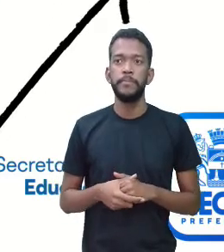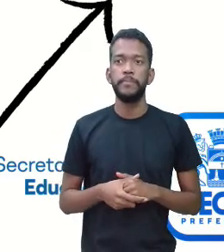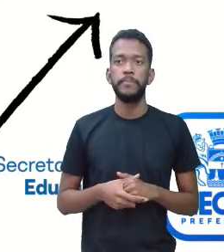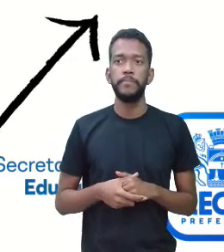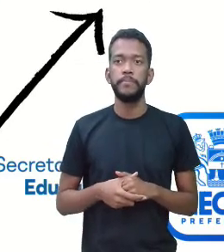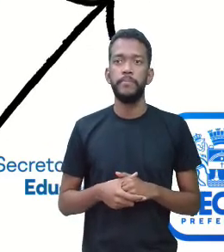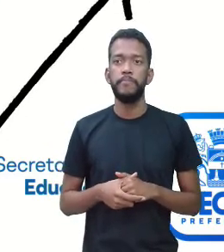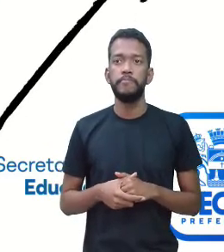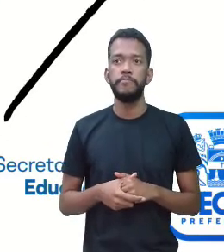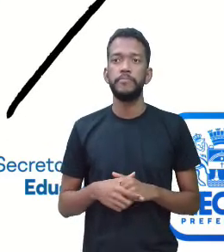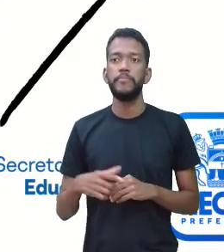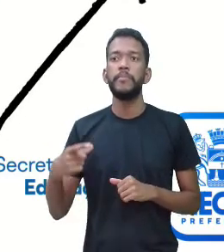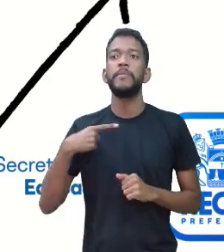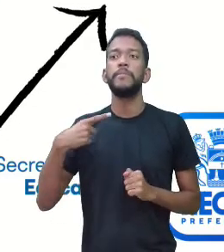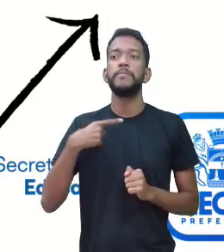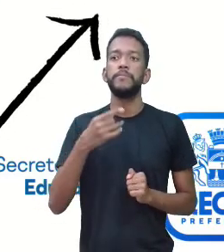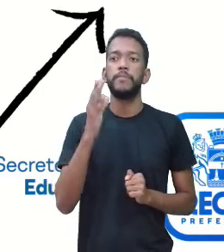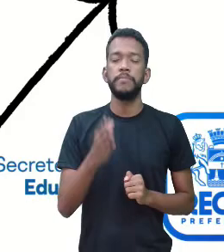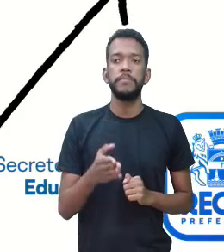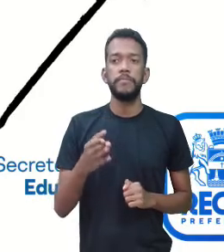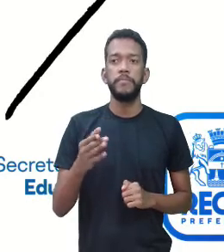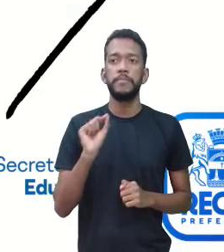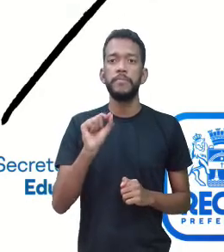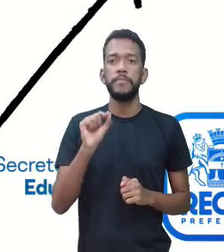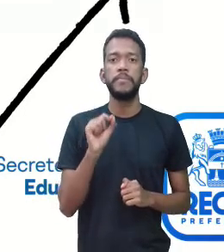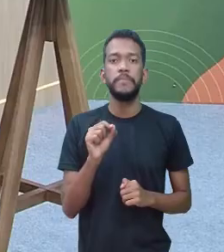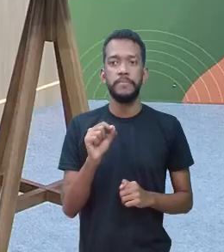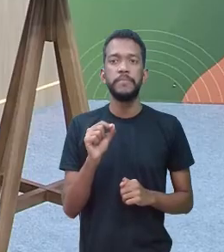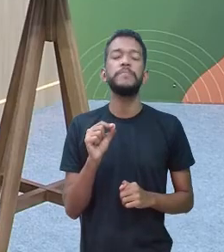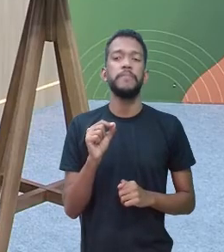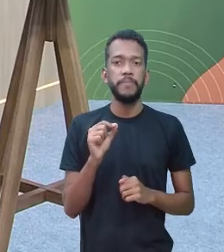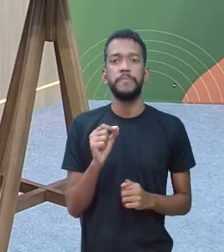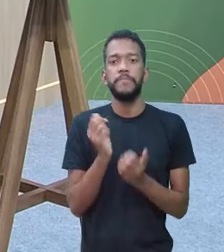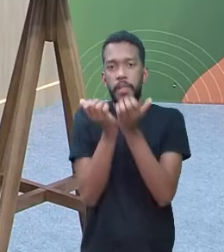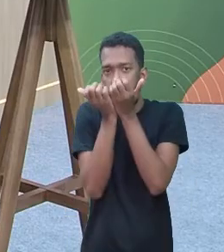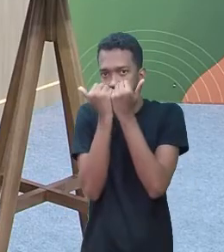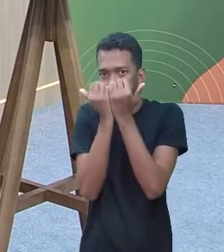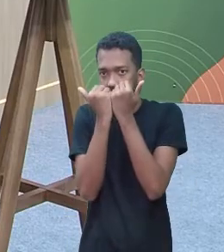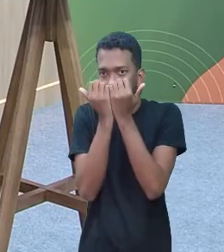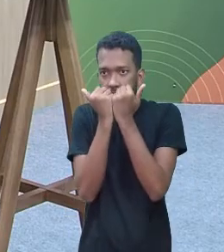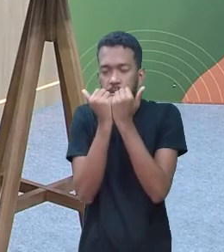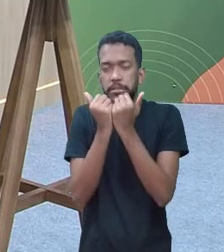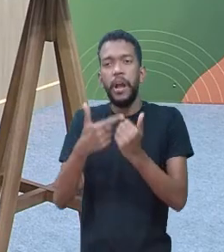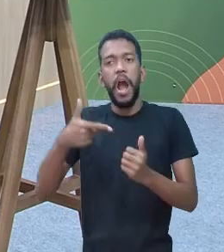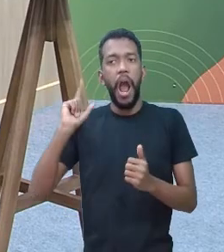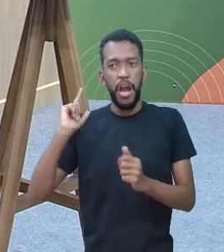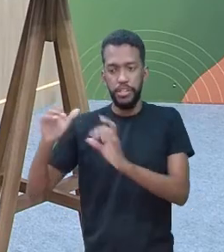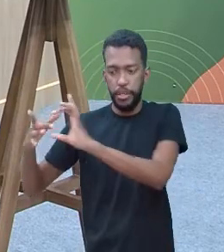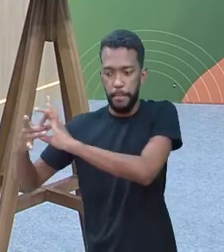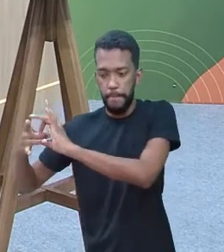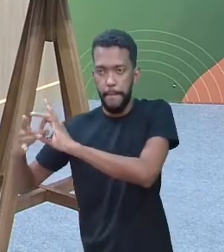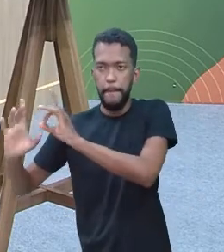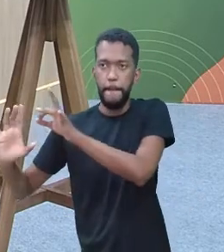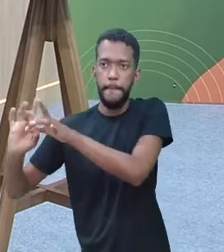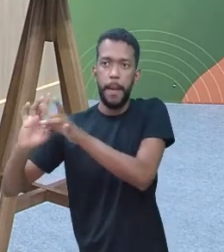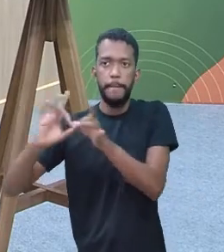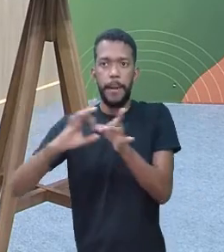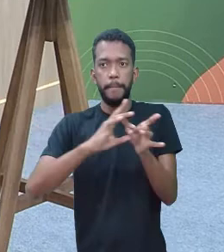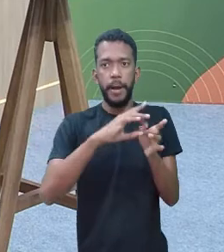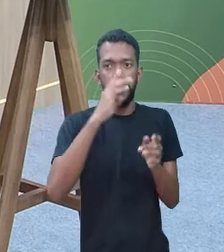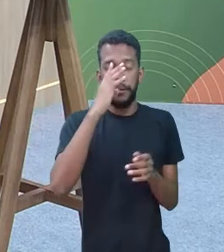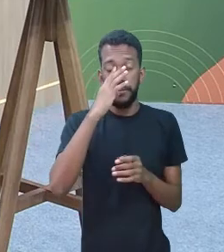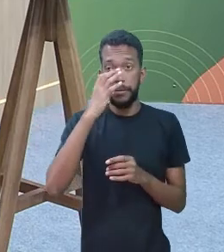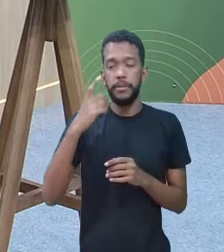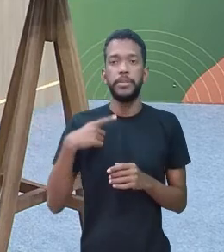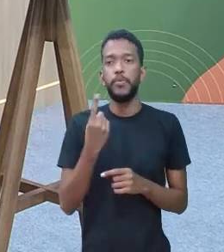teia alimentar, está partindo do milho, onde na cadeia era linear. Então, se fosse uma cadeia alimentar, só